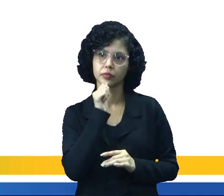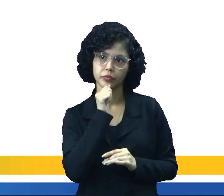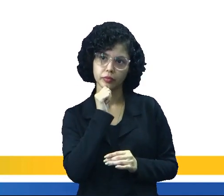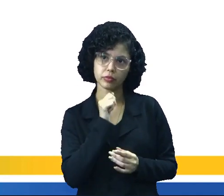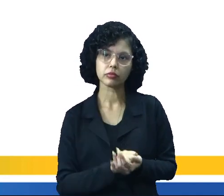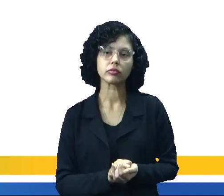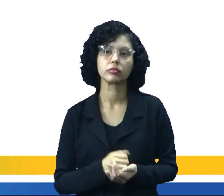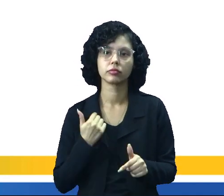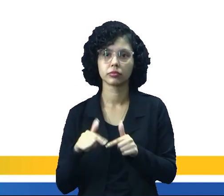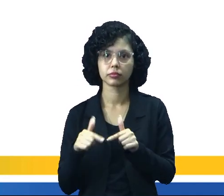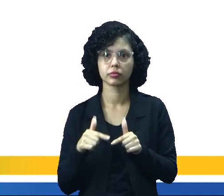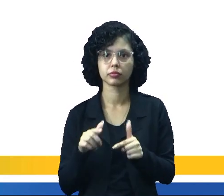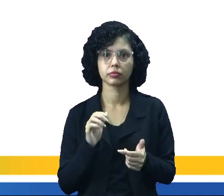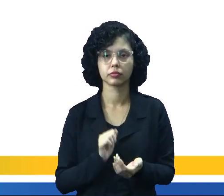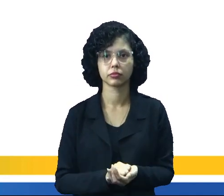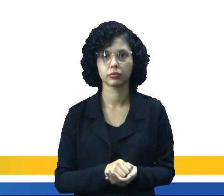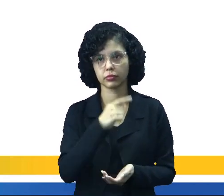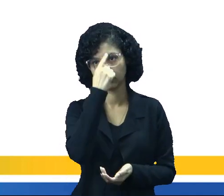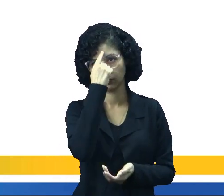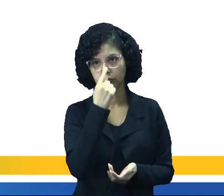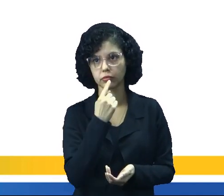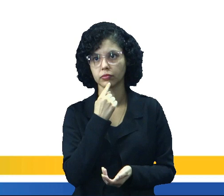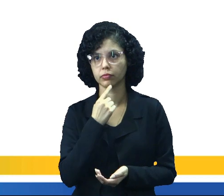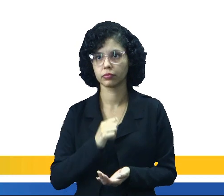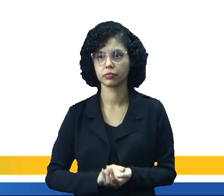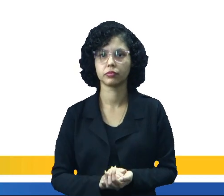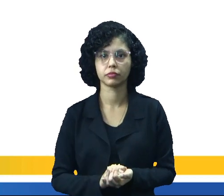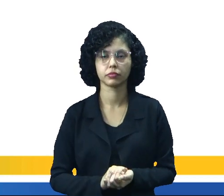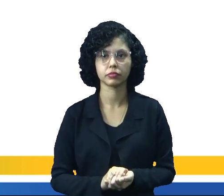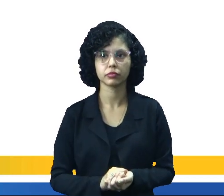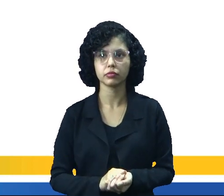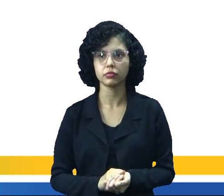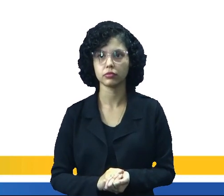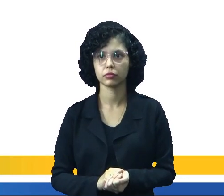trabalhou essa figura, certo?